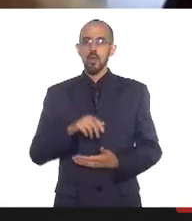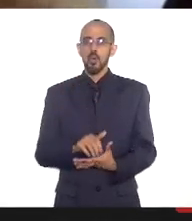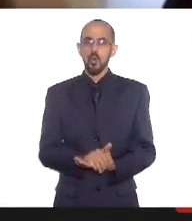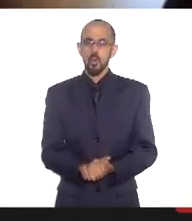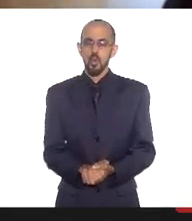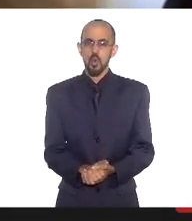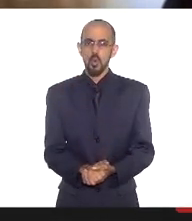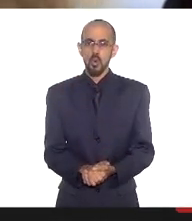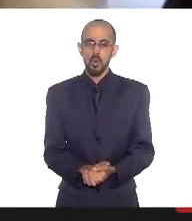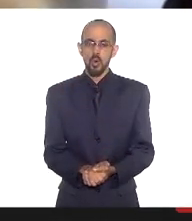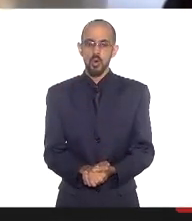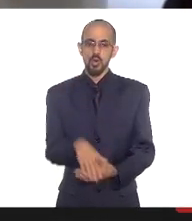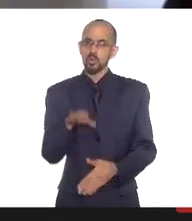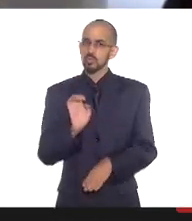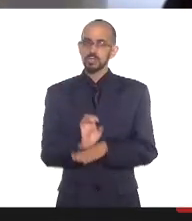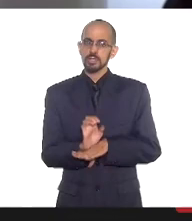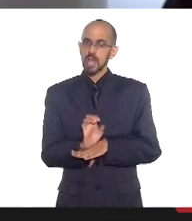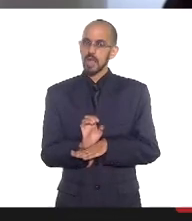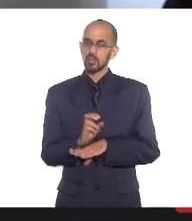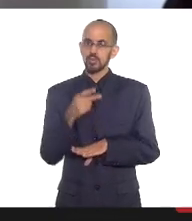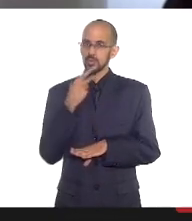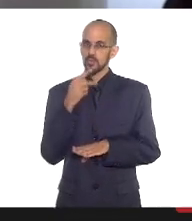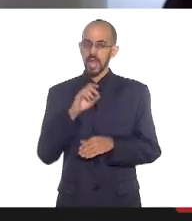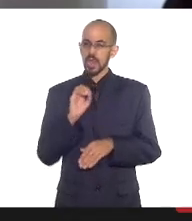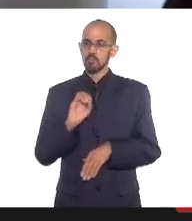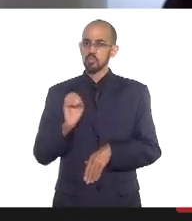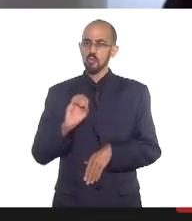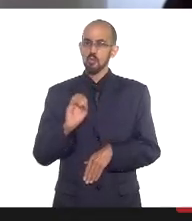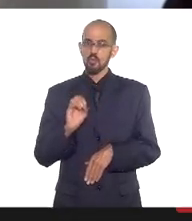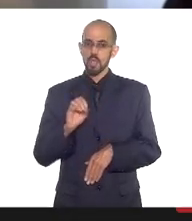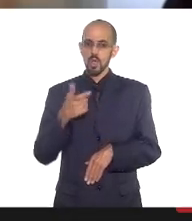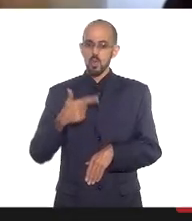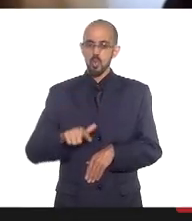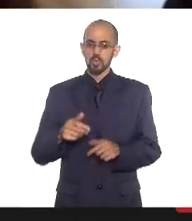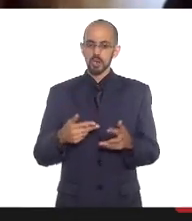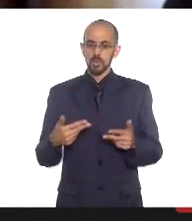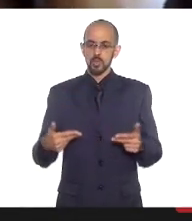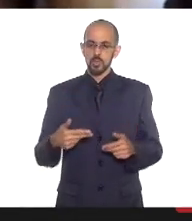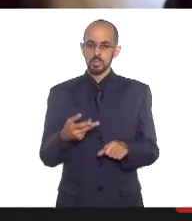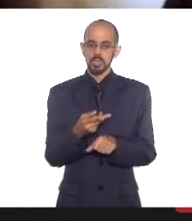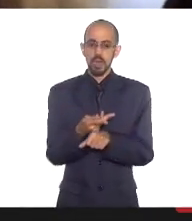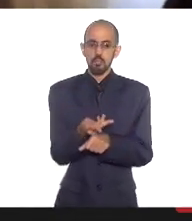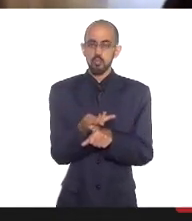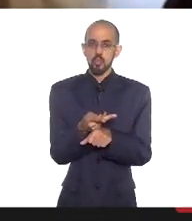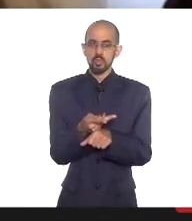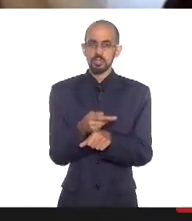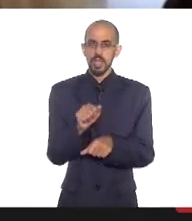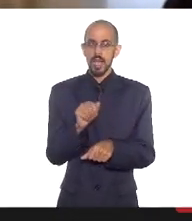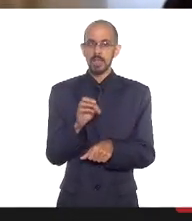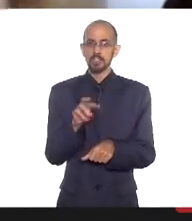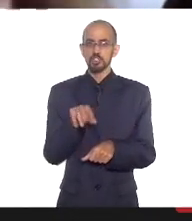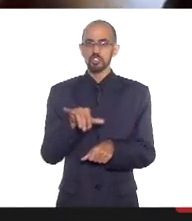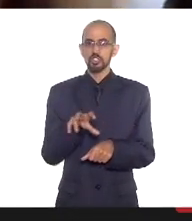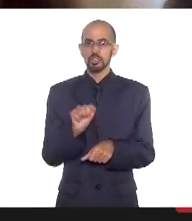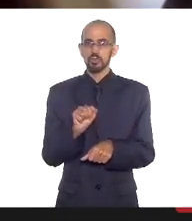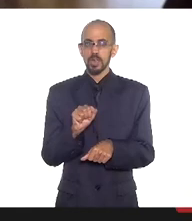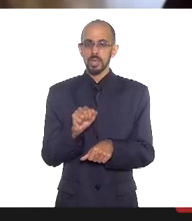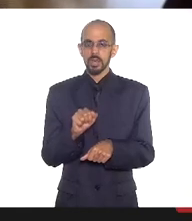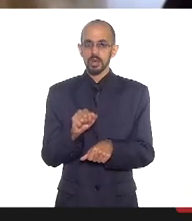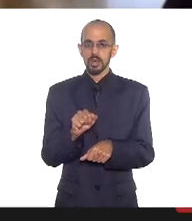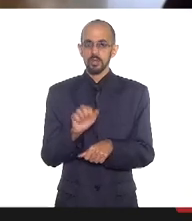estado não se fala em outra coisa que diz da busca ativa o estado não faz